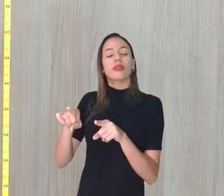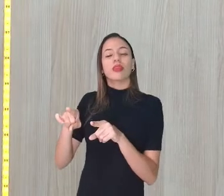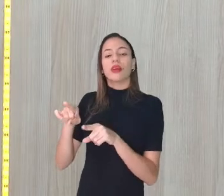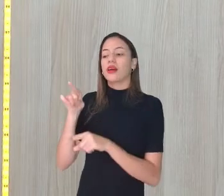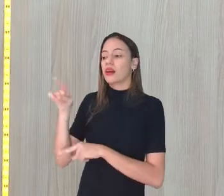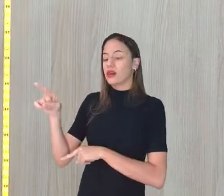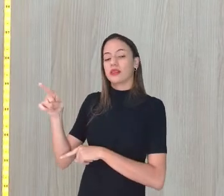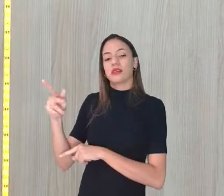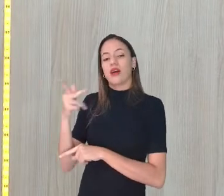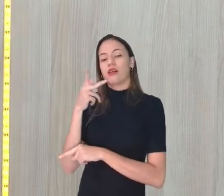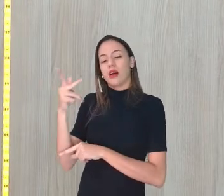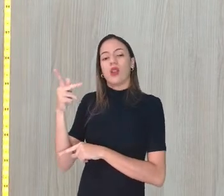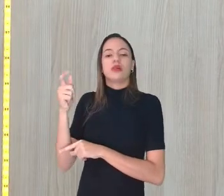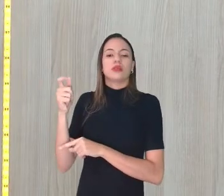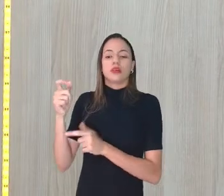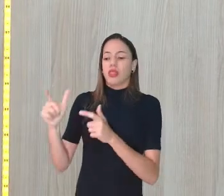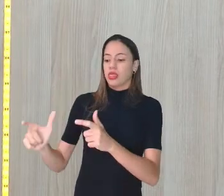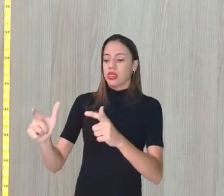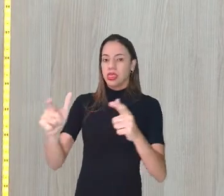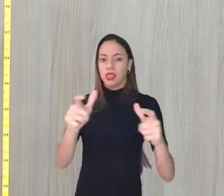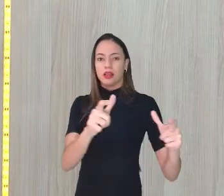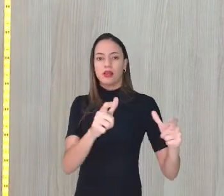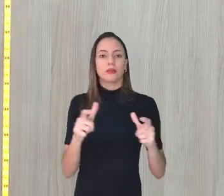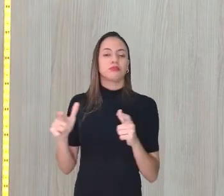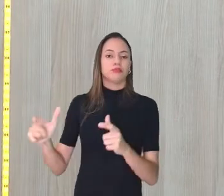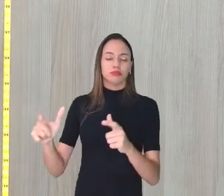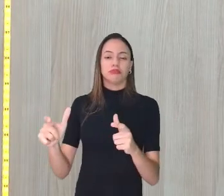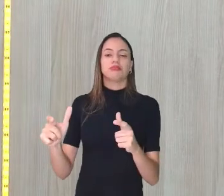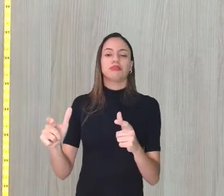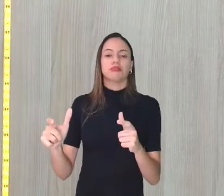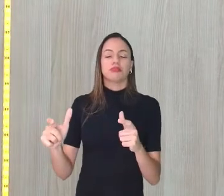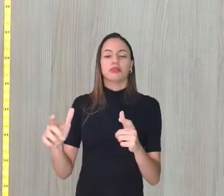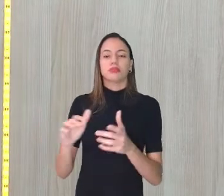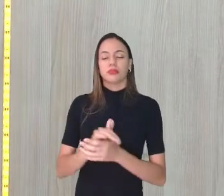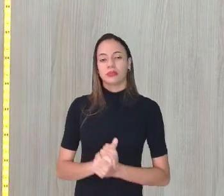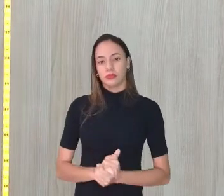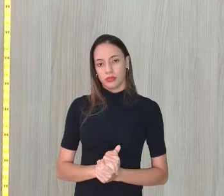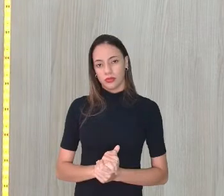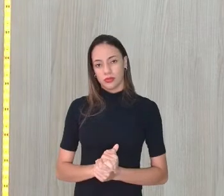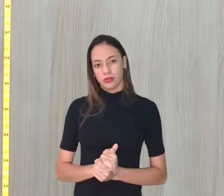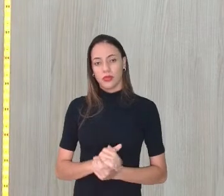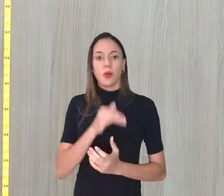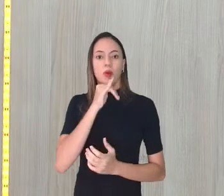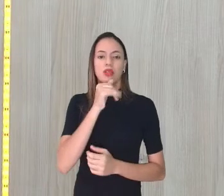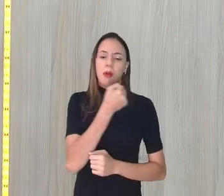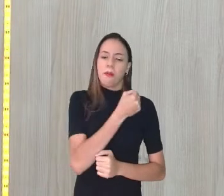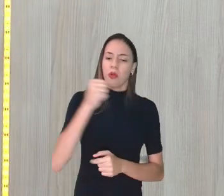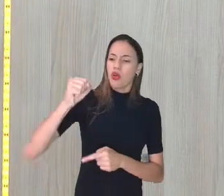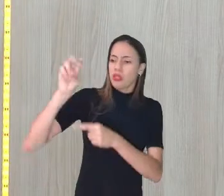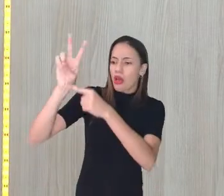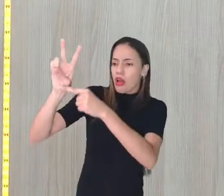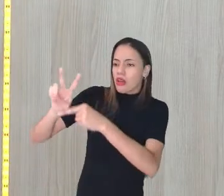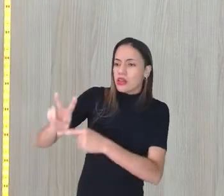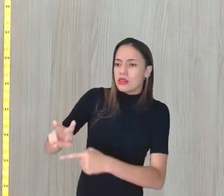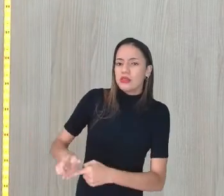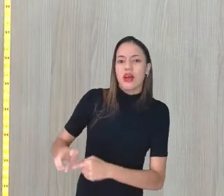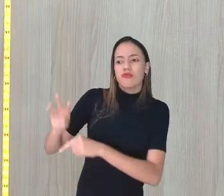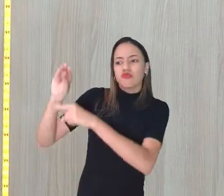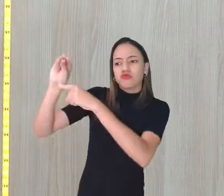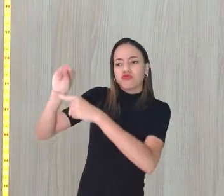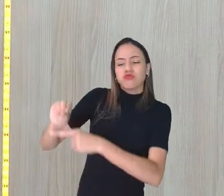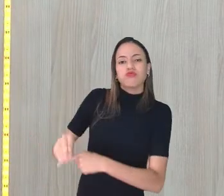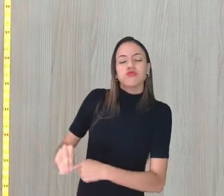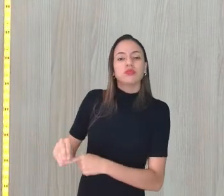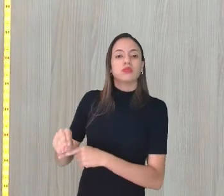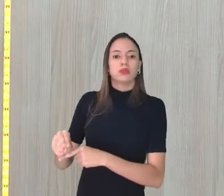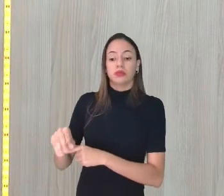professora, desses territórios, né, que existem de proteção, né, de conservação, a gente